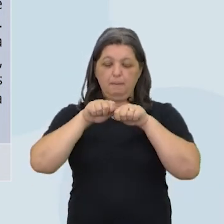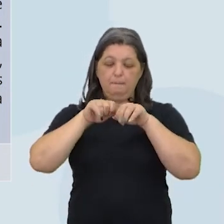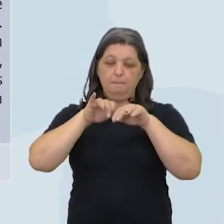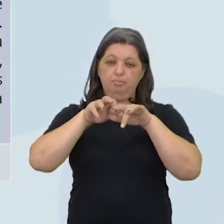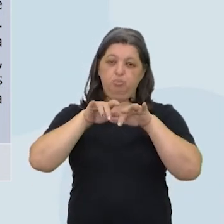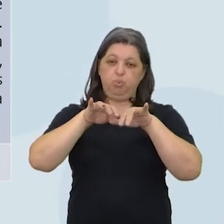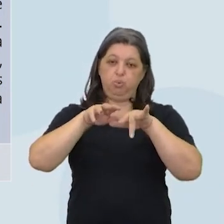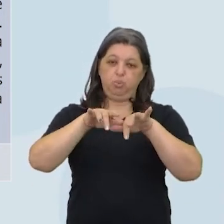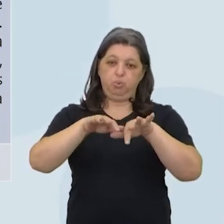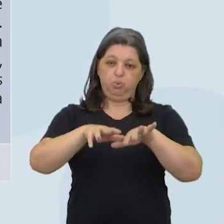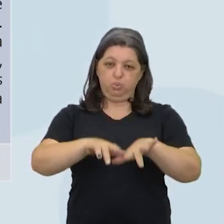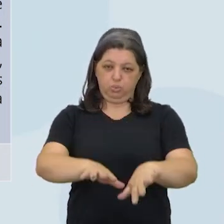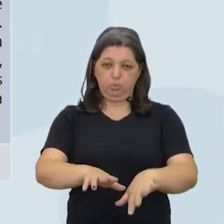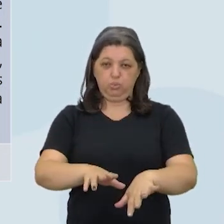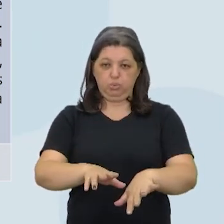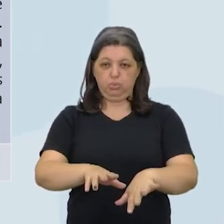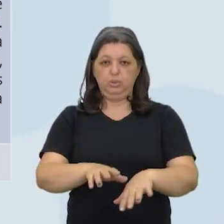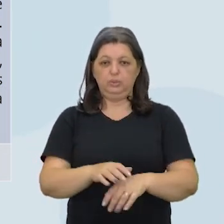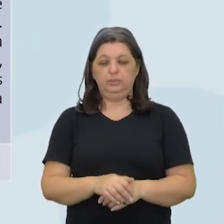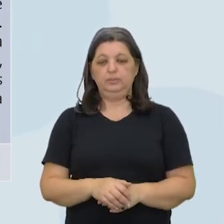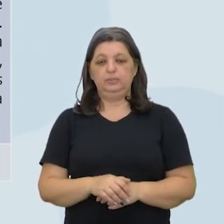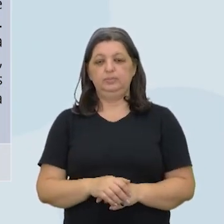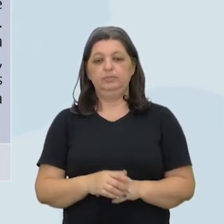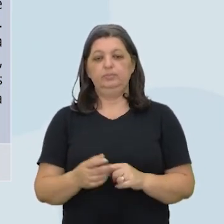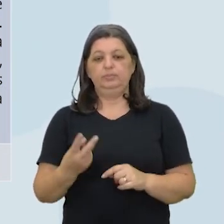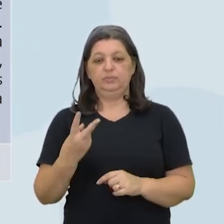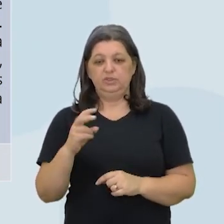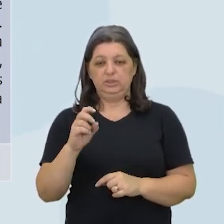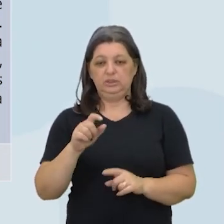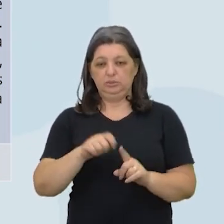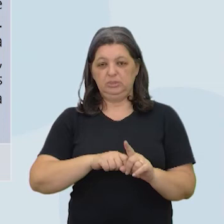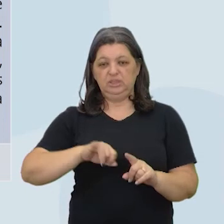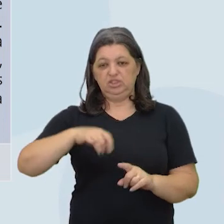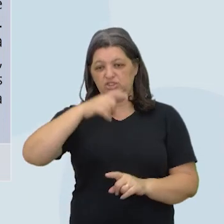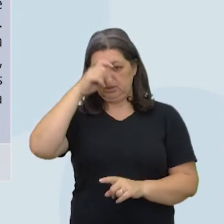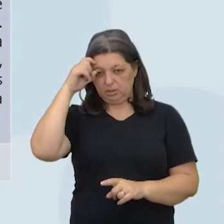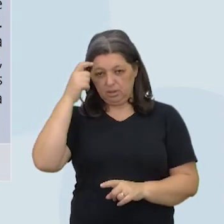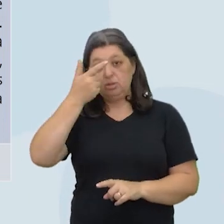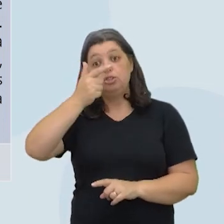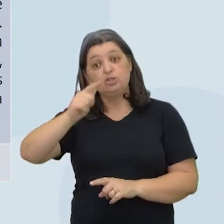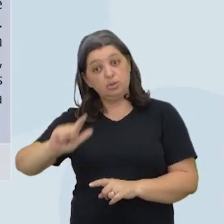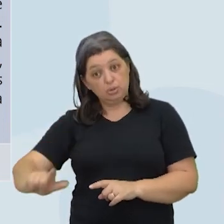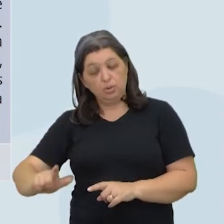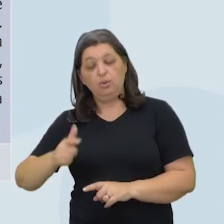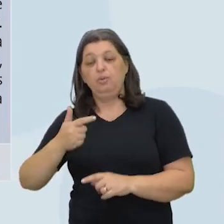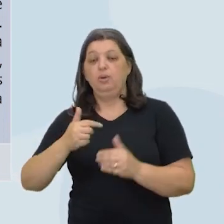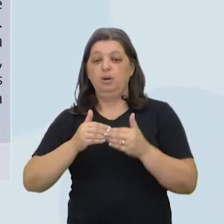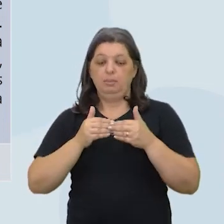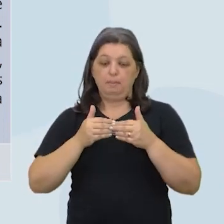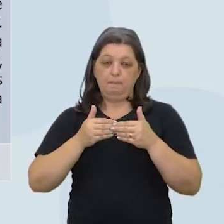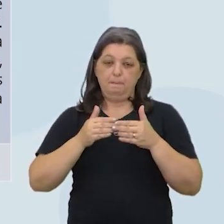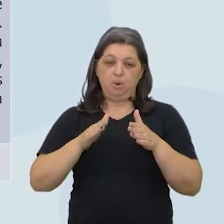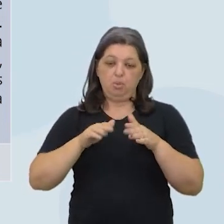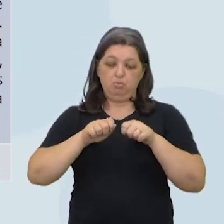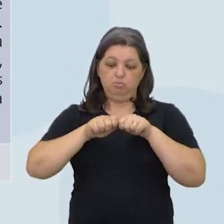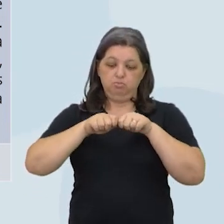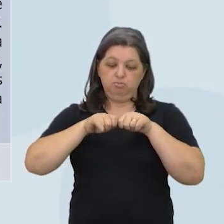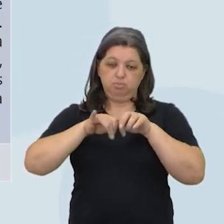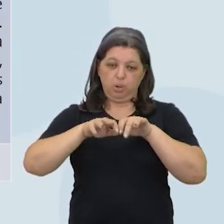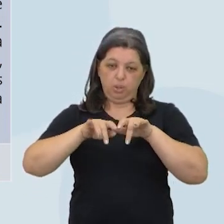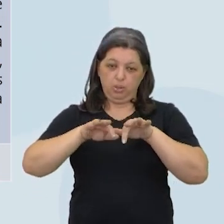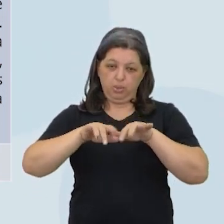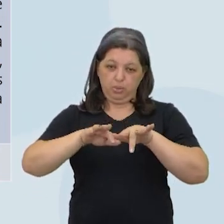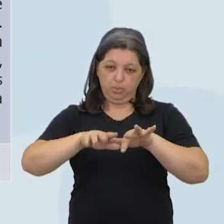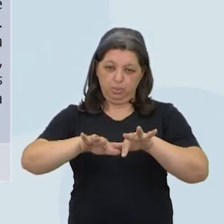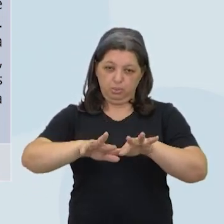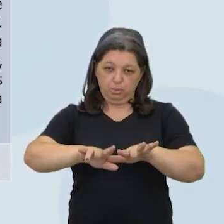Fundão. No dia 25 de janeiro de 2019, na cidade de Brumadinho, outra barragem em um dos maiores